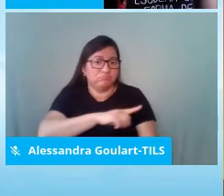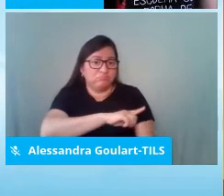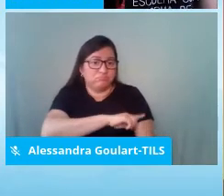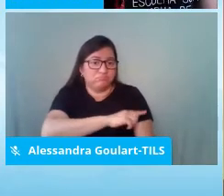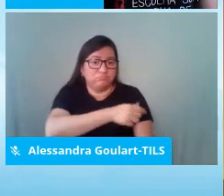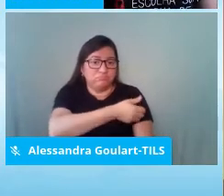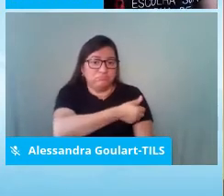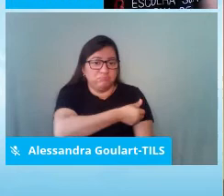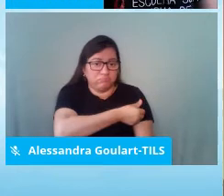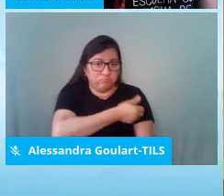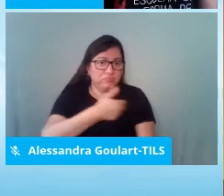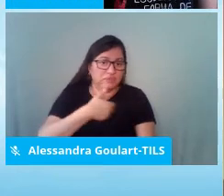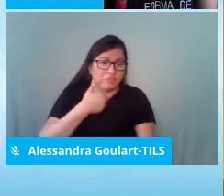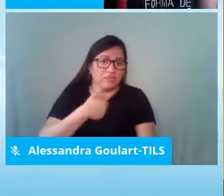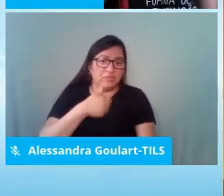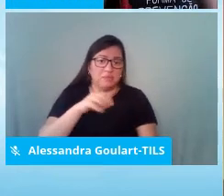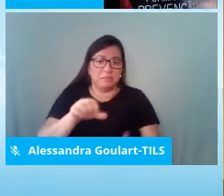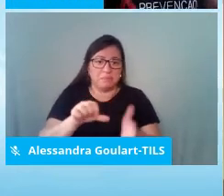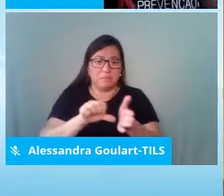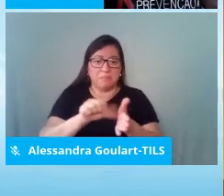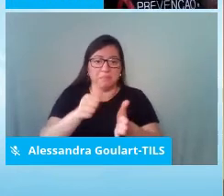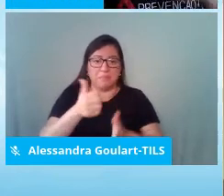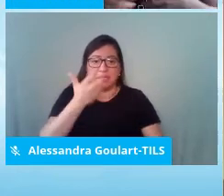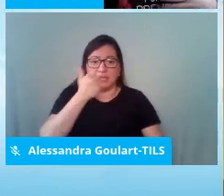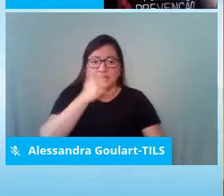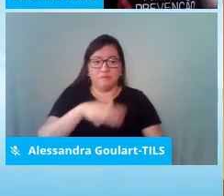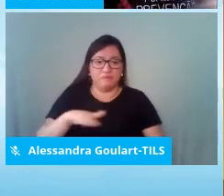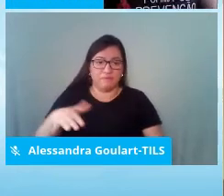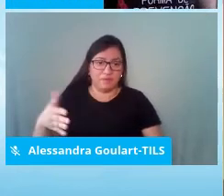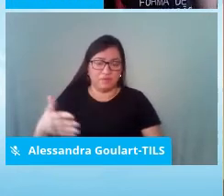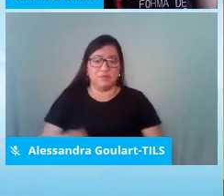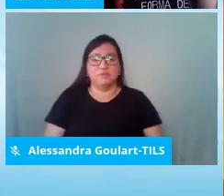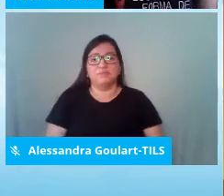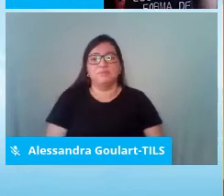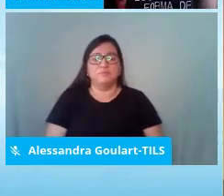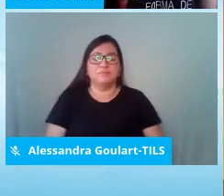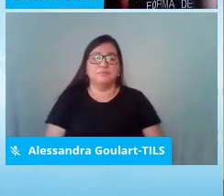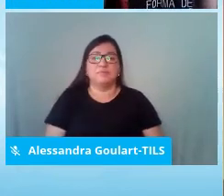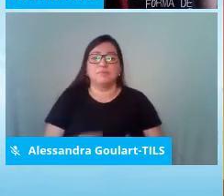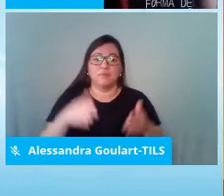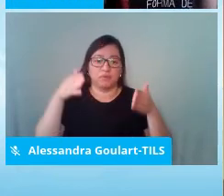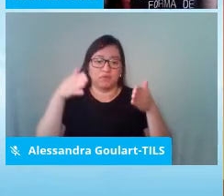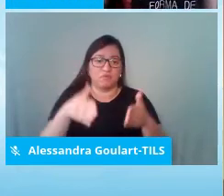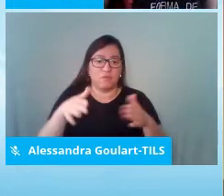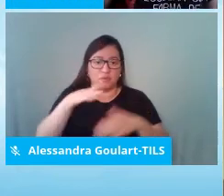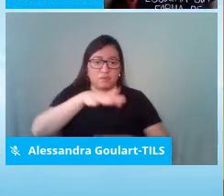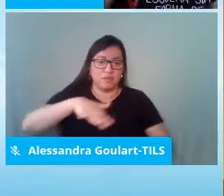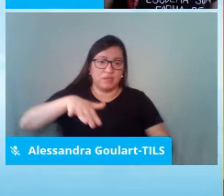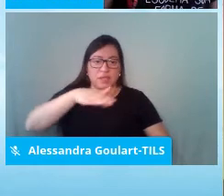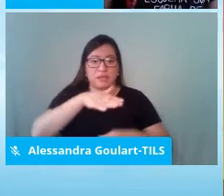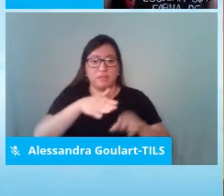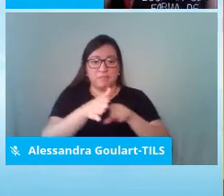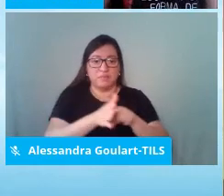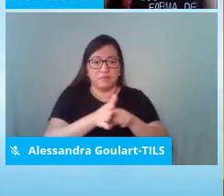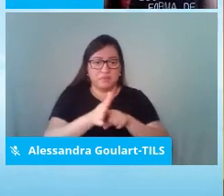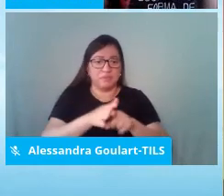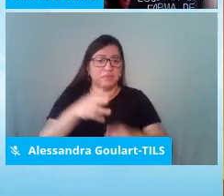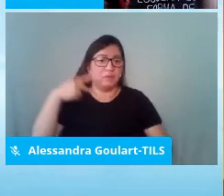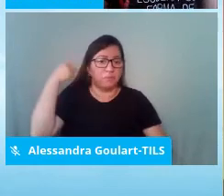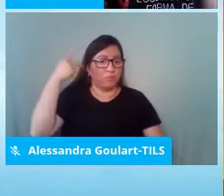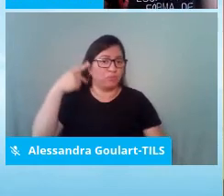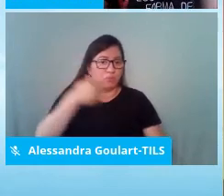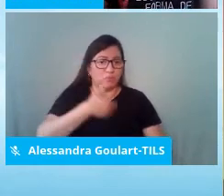No segundo dia, então, o foco vai ser mais em relação a pesquisas. A gente vai falar sobre política pública baseada